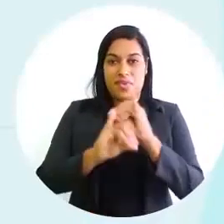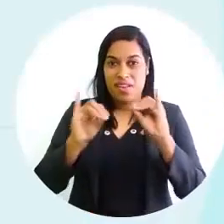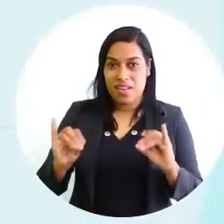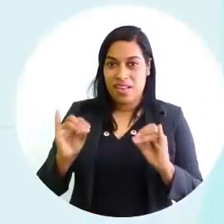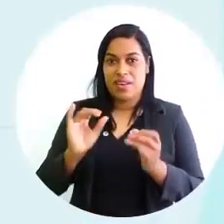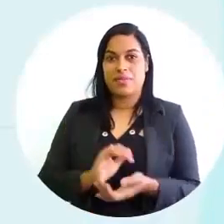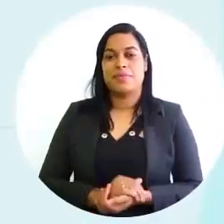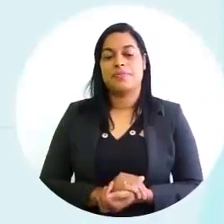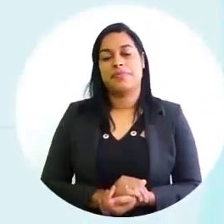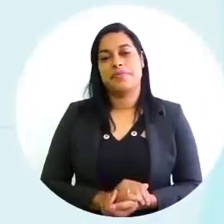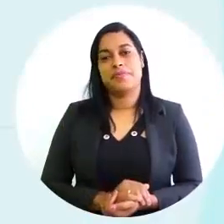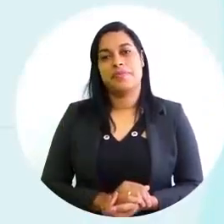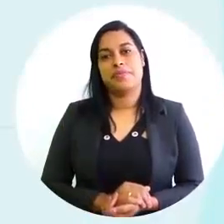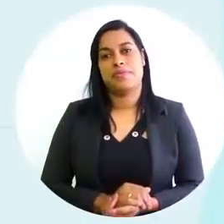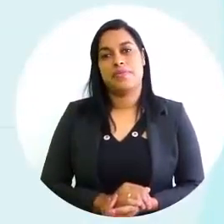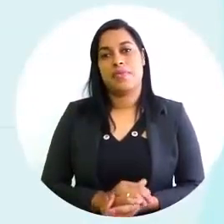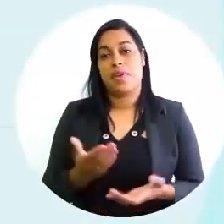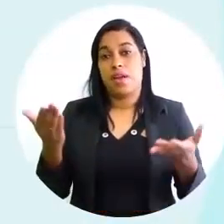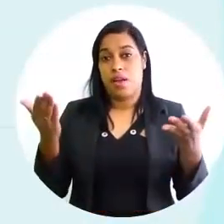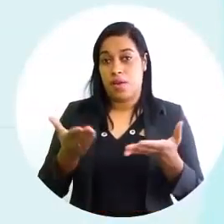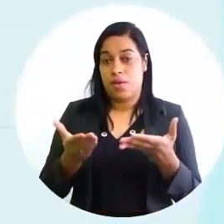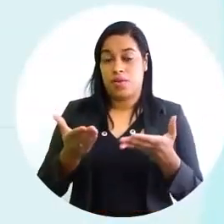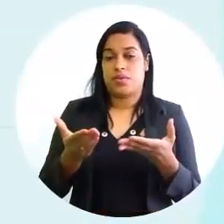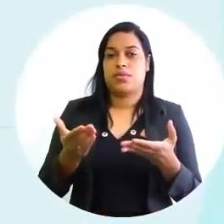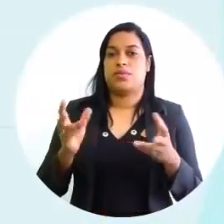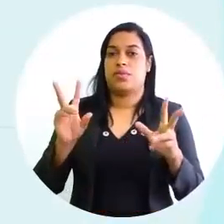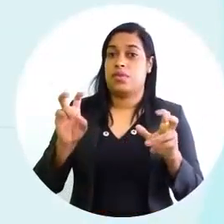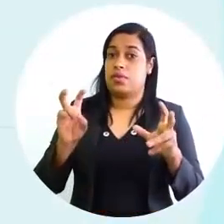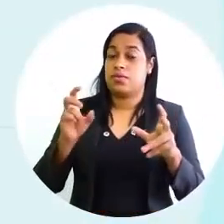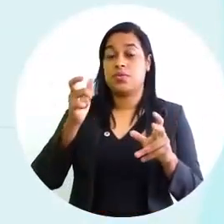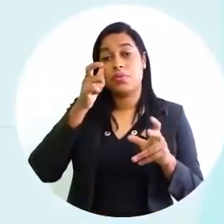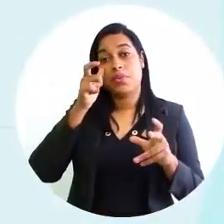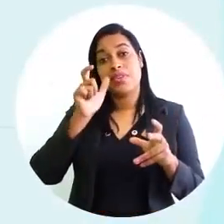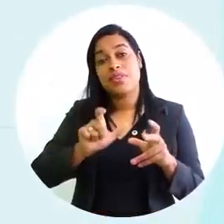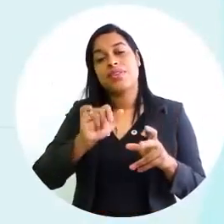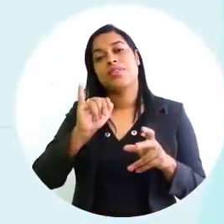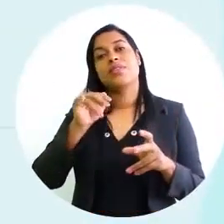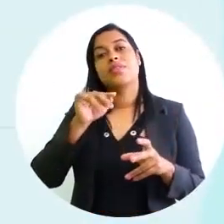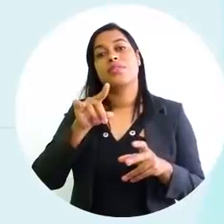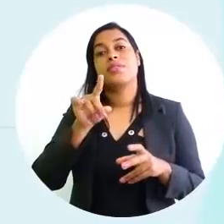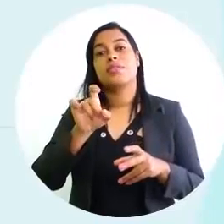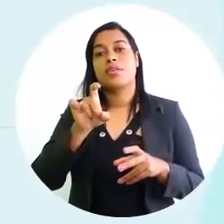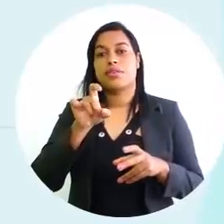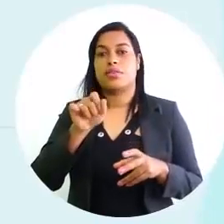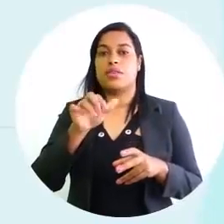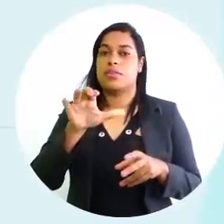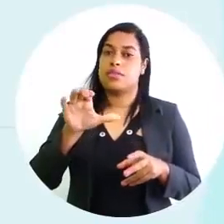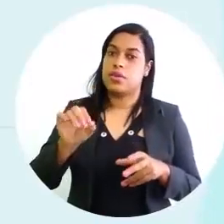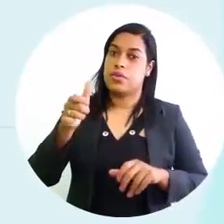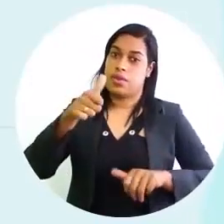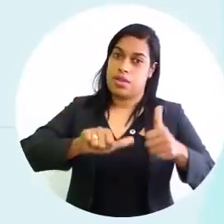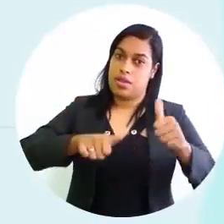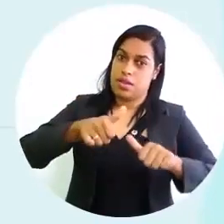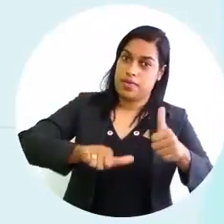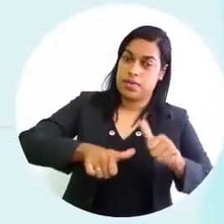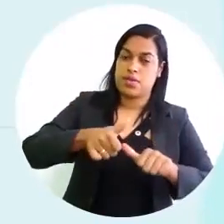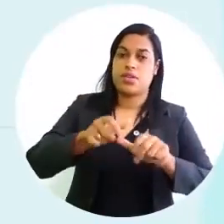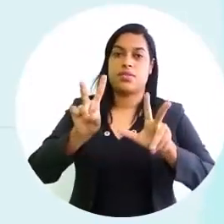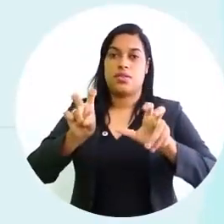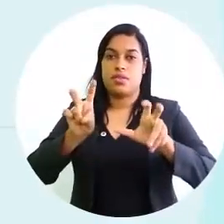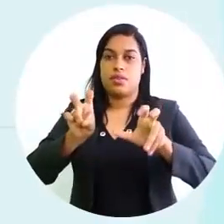Olá, vamos tratar agora de um assunto bem interessante sobre indexação e análise de assuntos, que